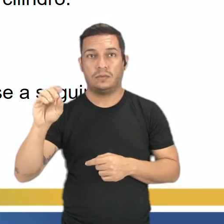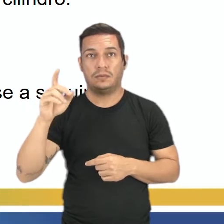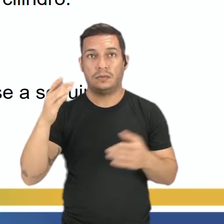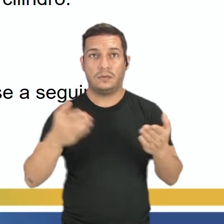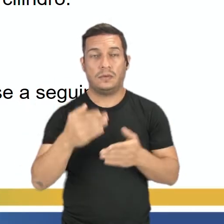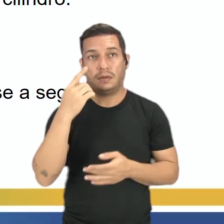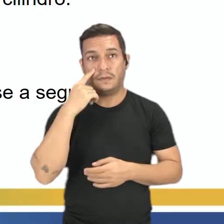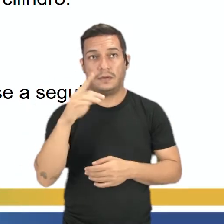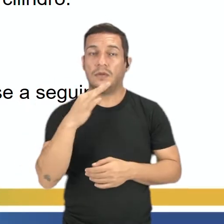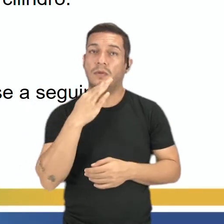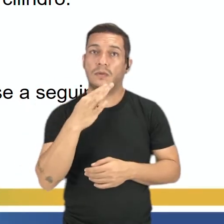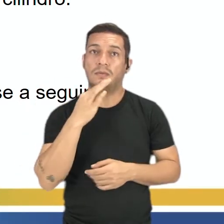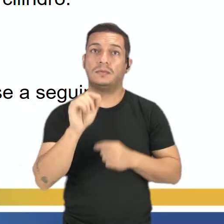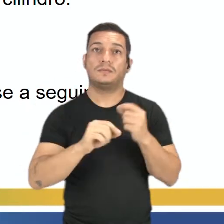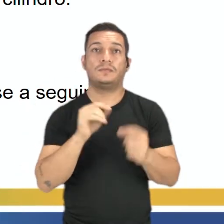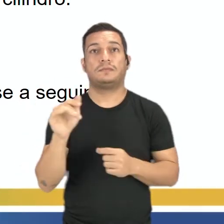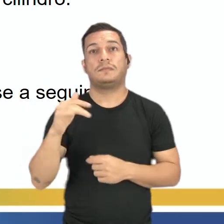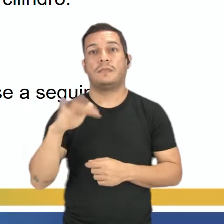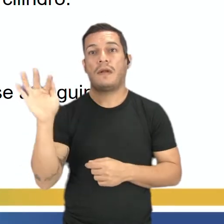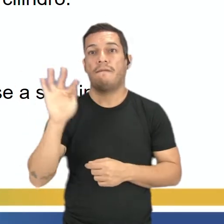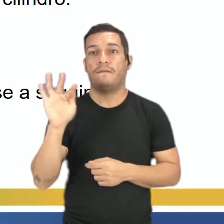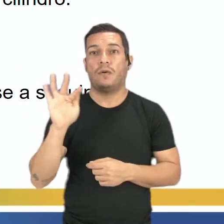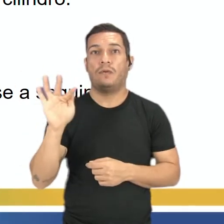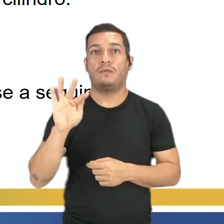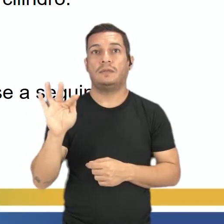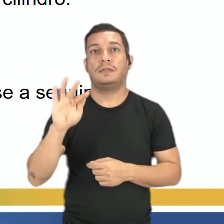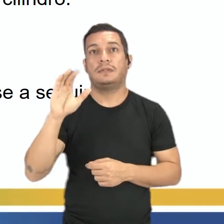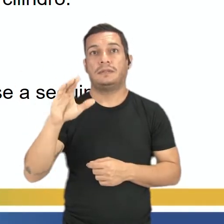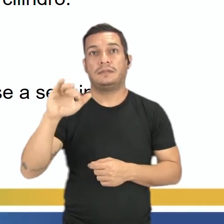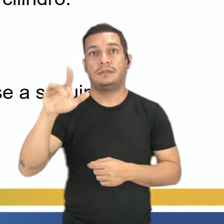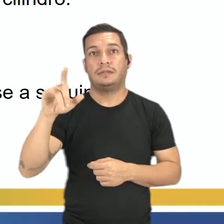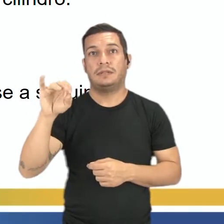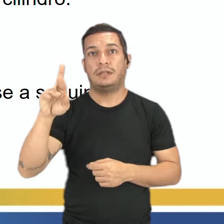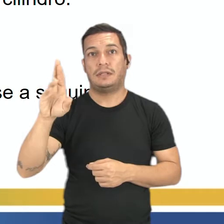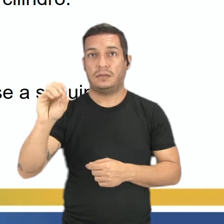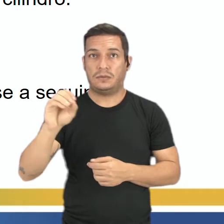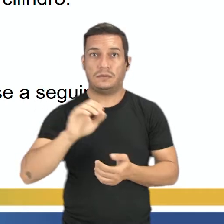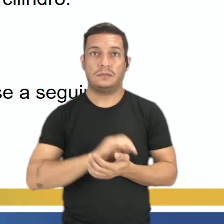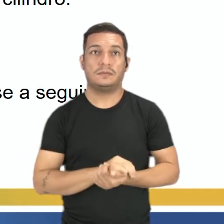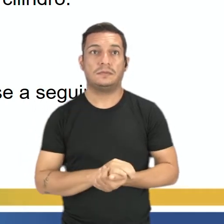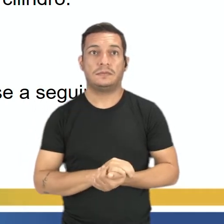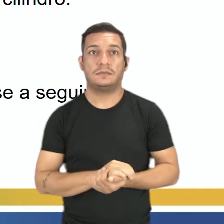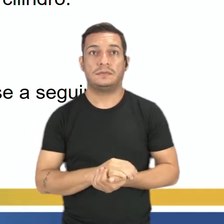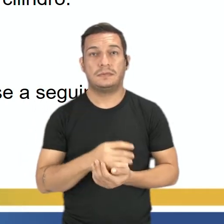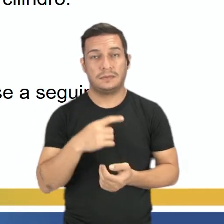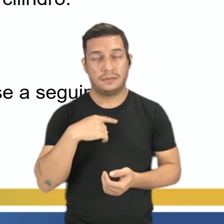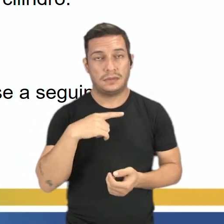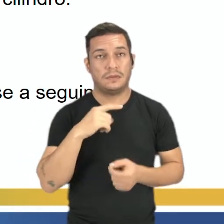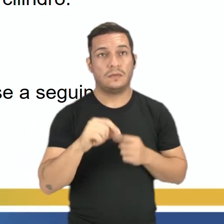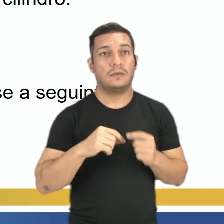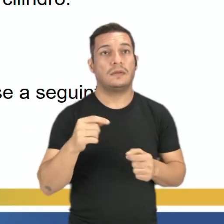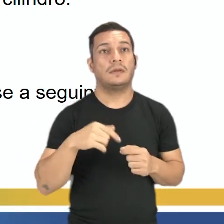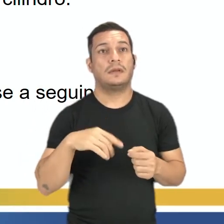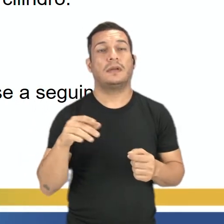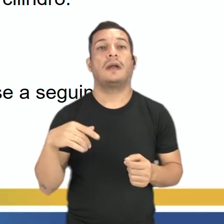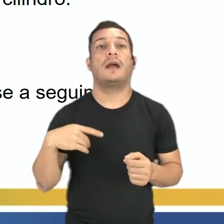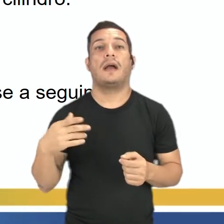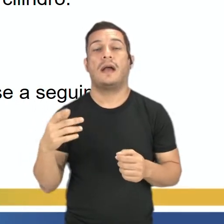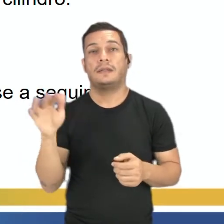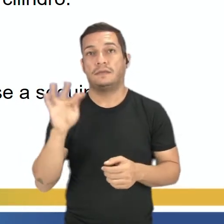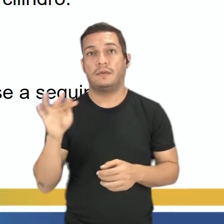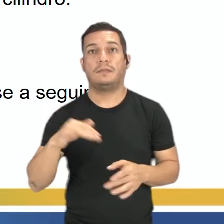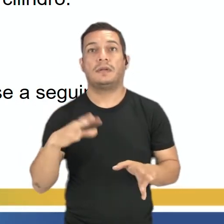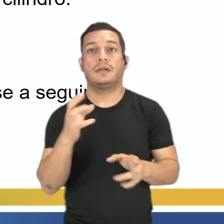nós iremos conhecer as fórmulas do cilindro. Segue abaixo as fórmulas para calcular